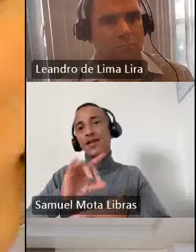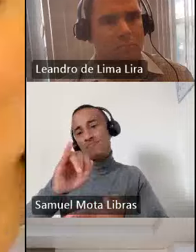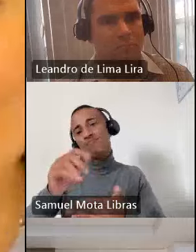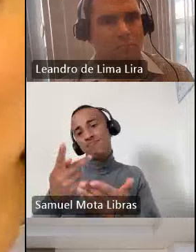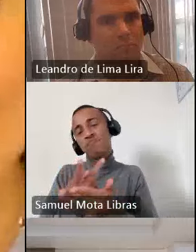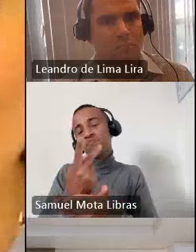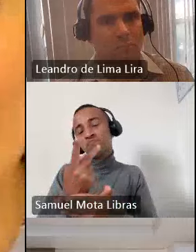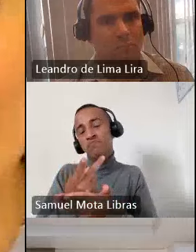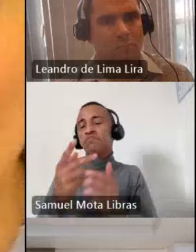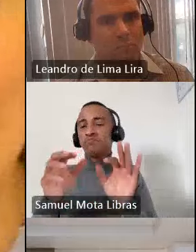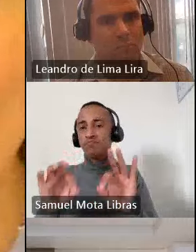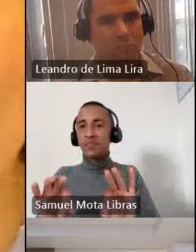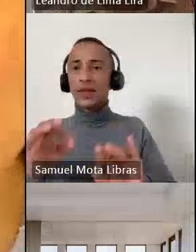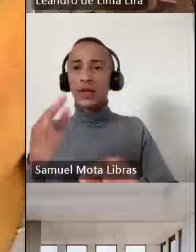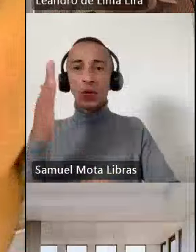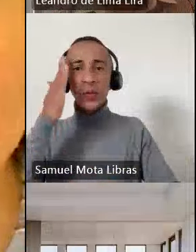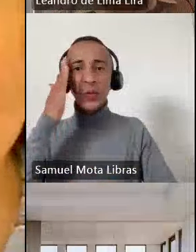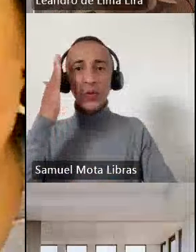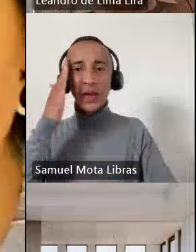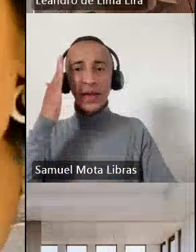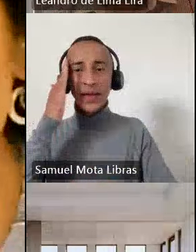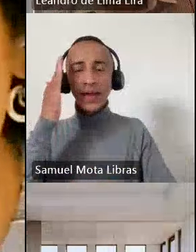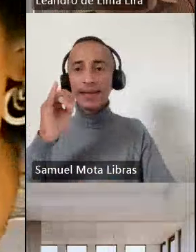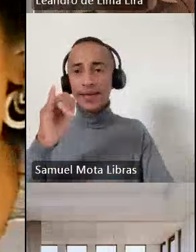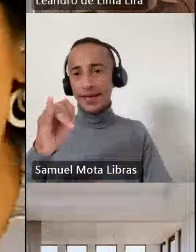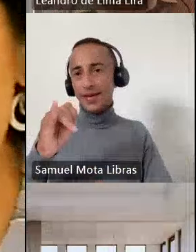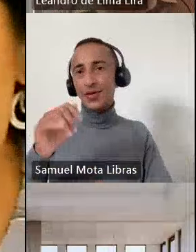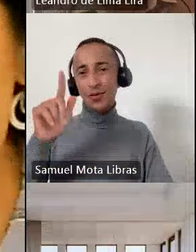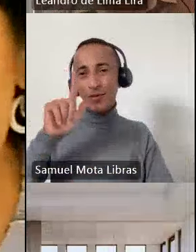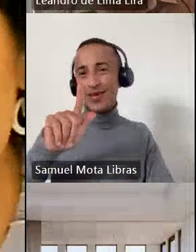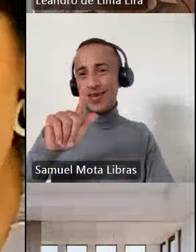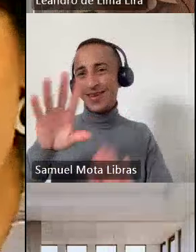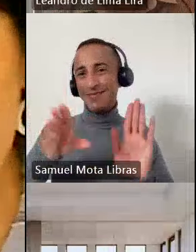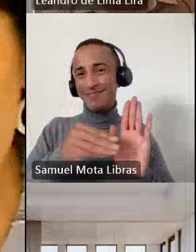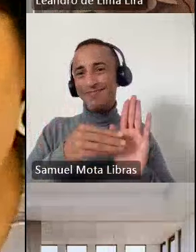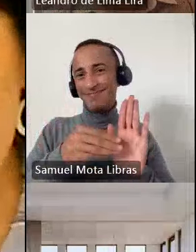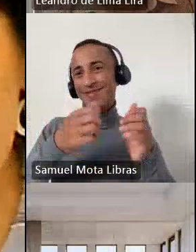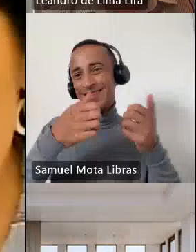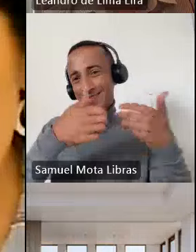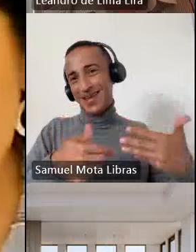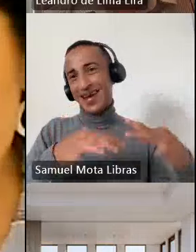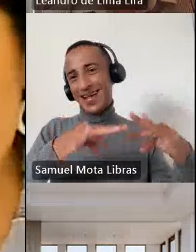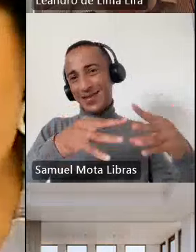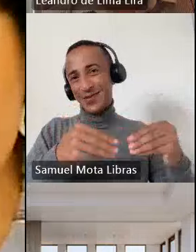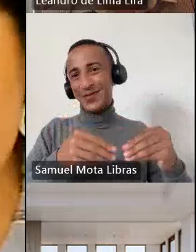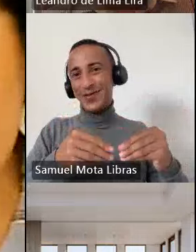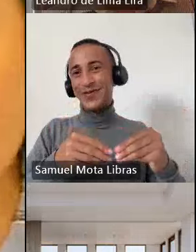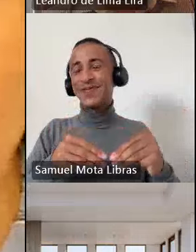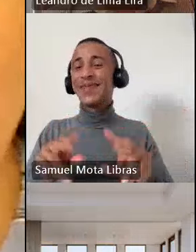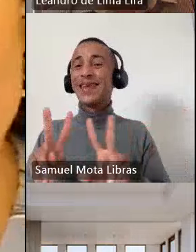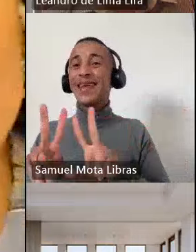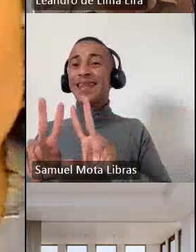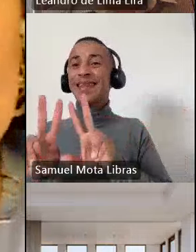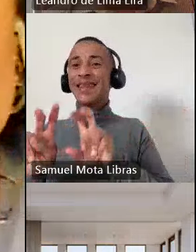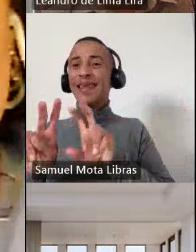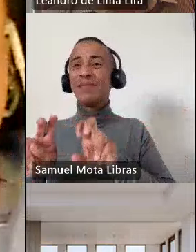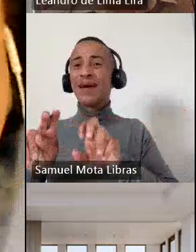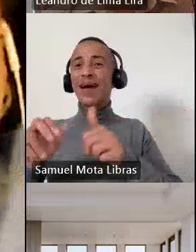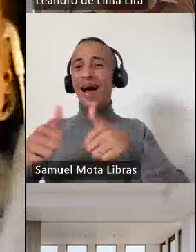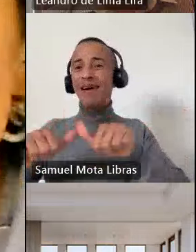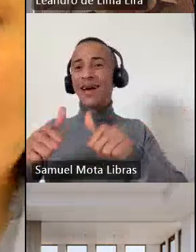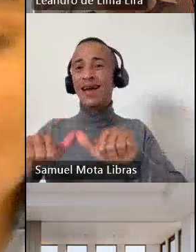não sei se eu se eu contemplei todo e aí sobre a questão da avaliação eh como que a